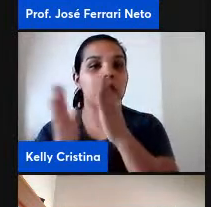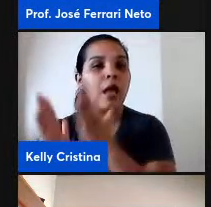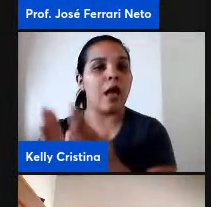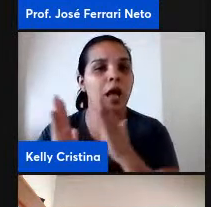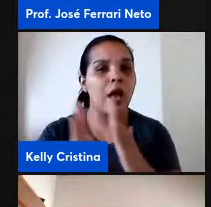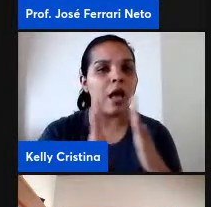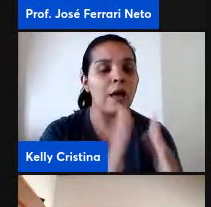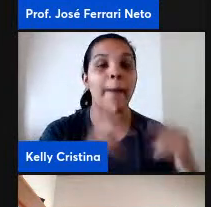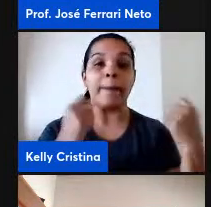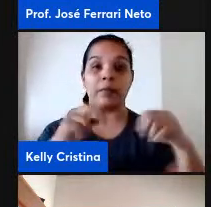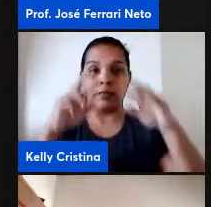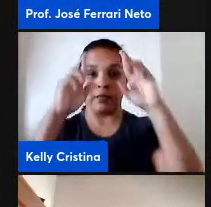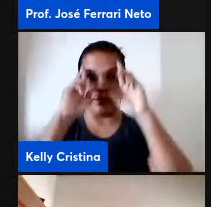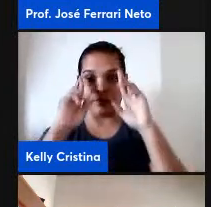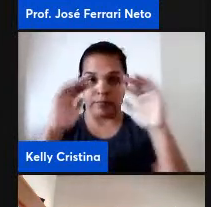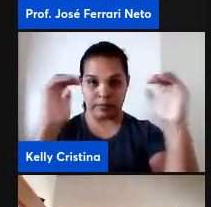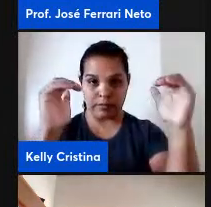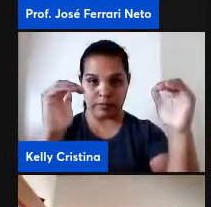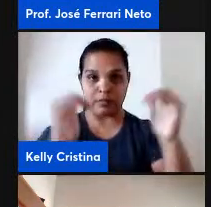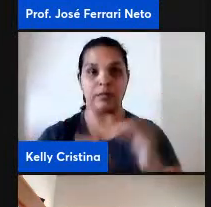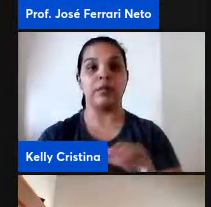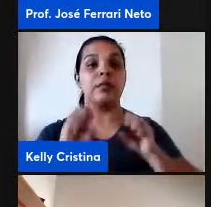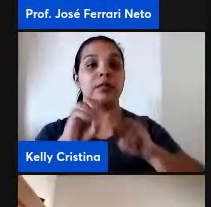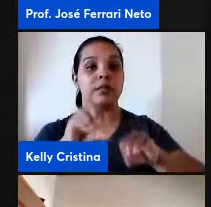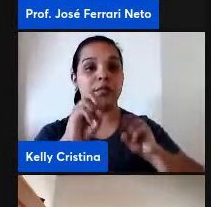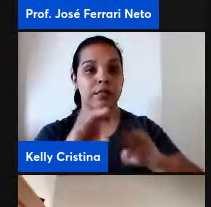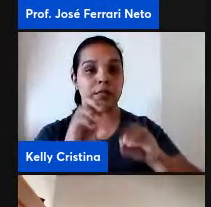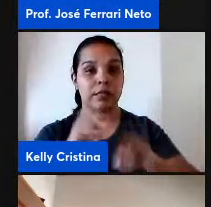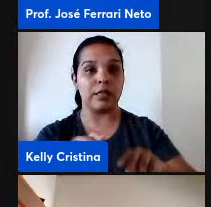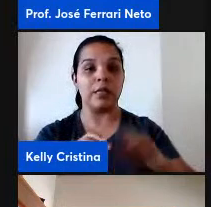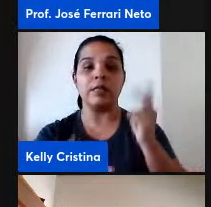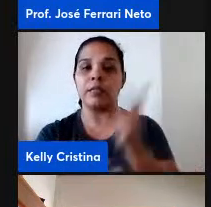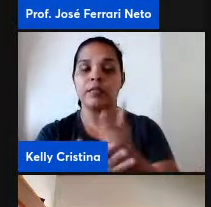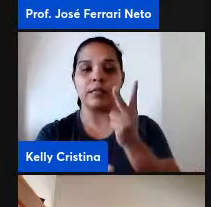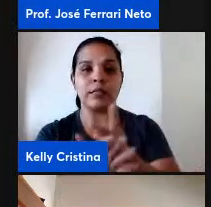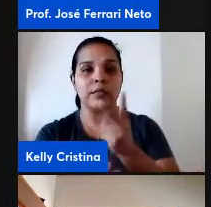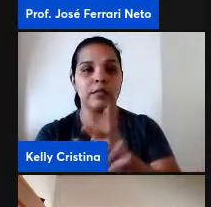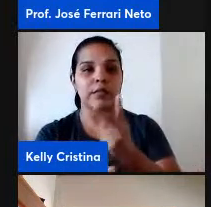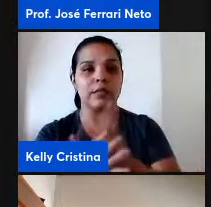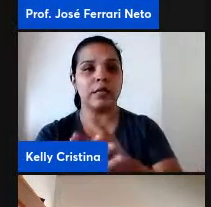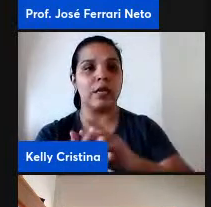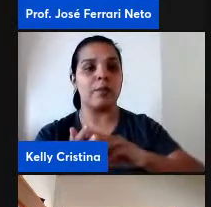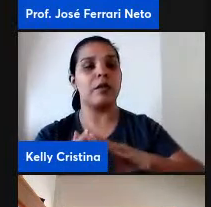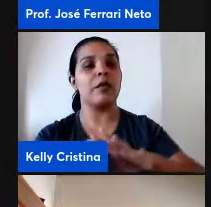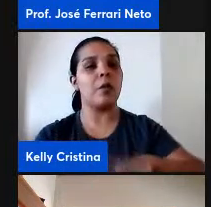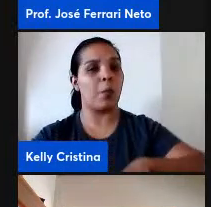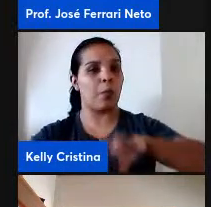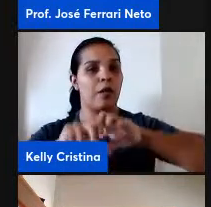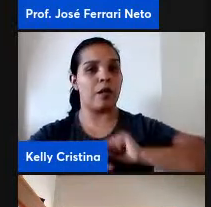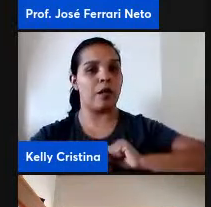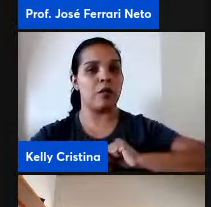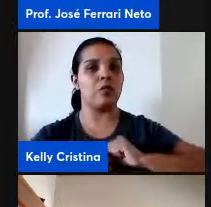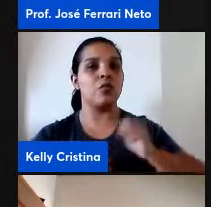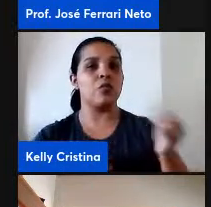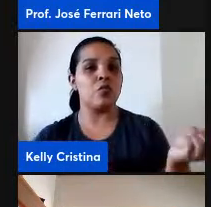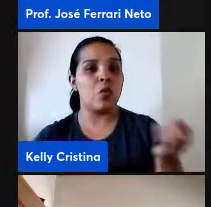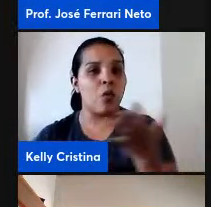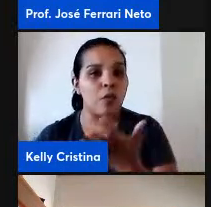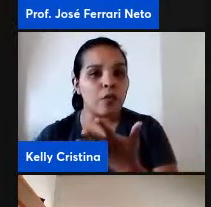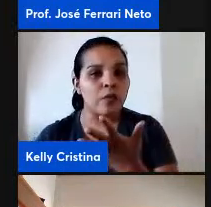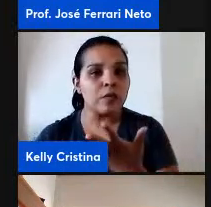respeitadas. Ensinar é sempre ir incorporando novas bases e